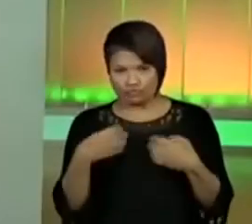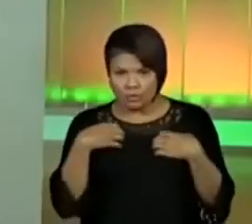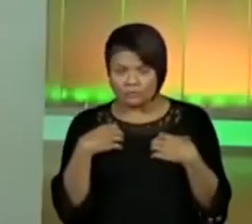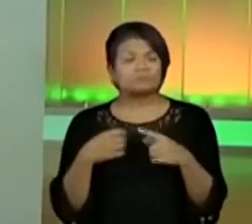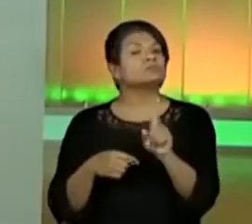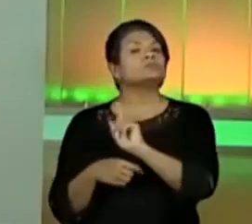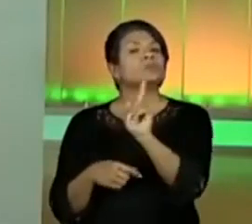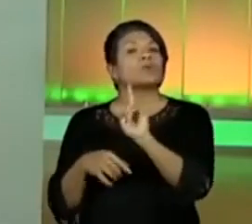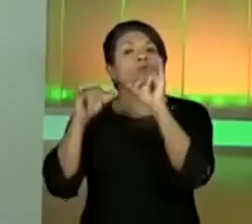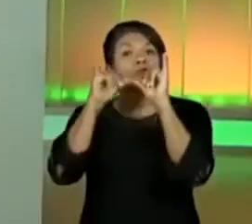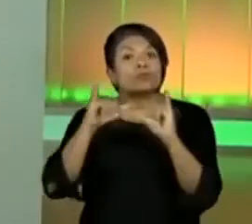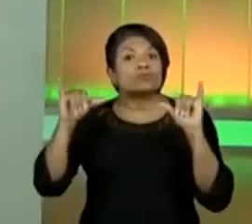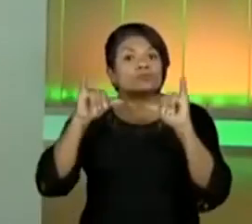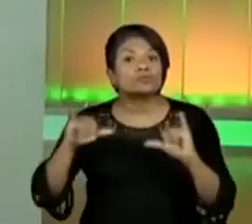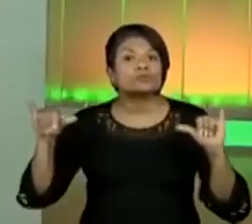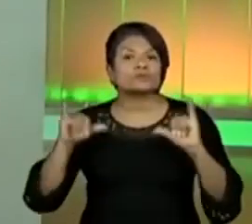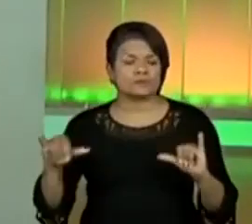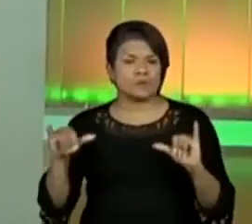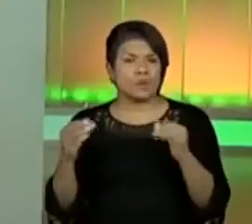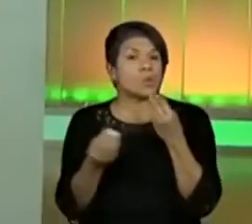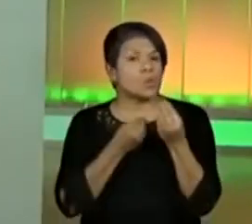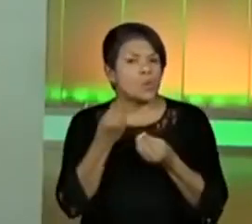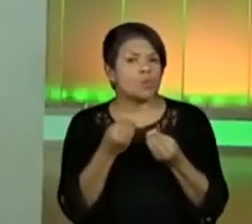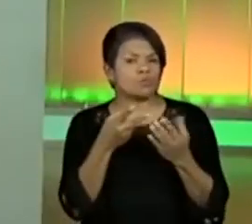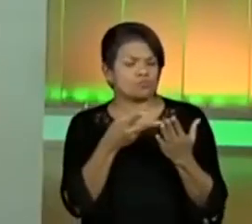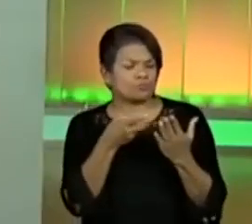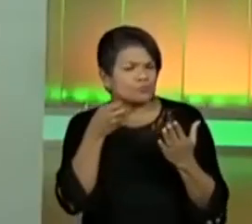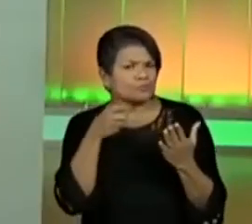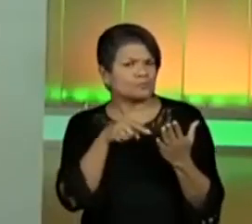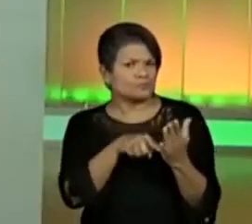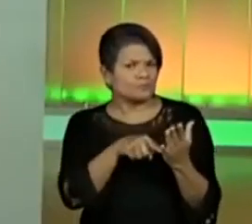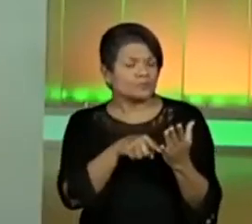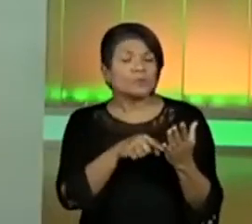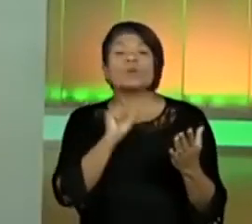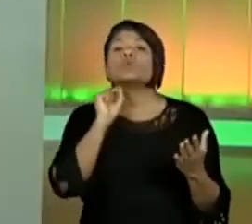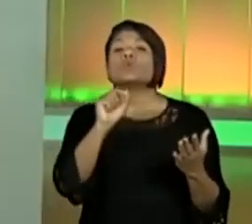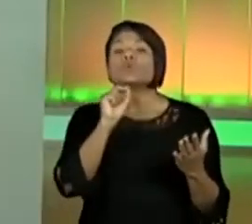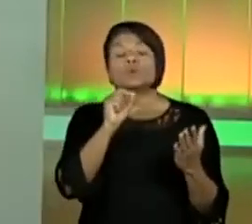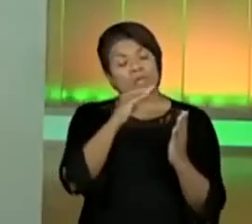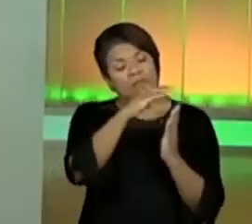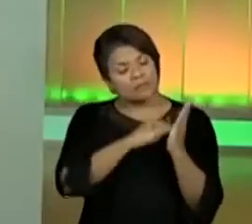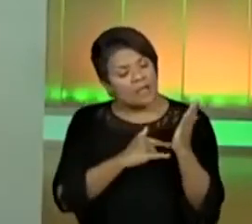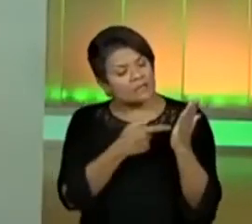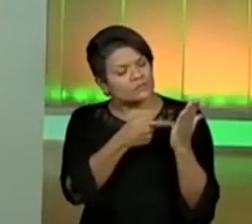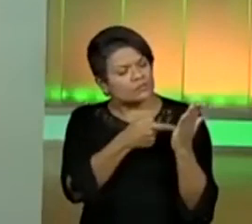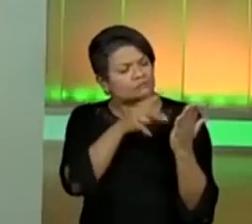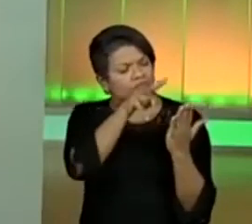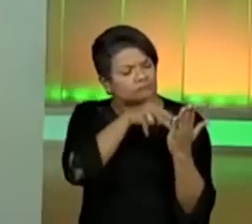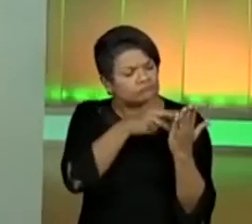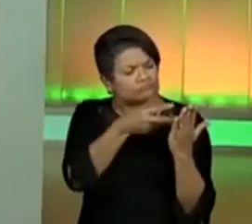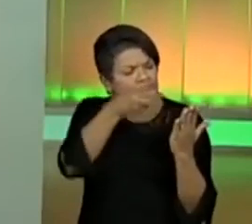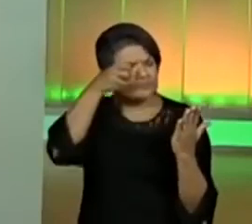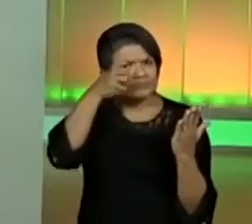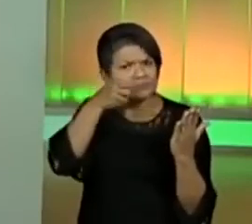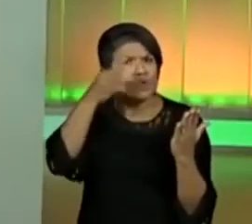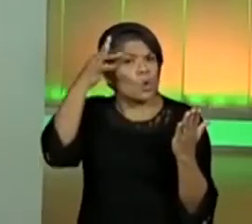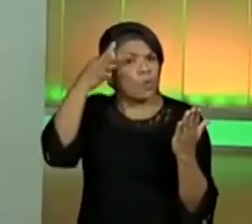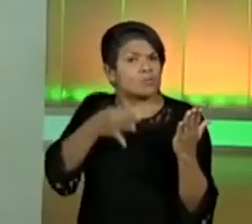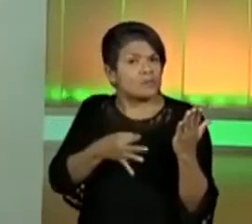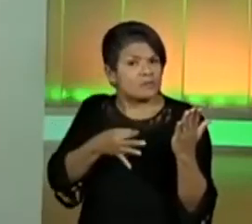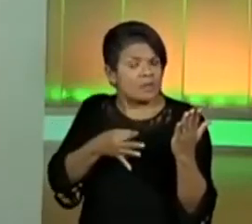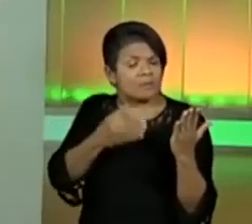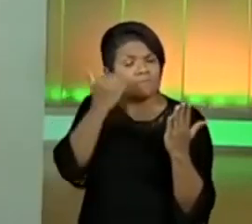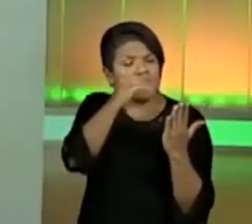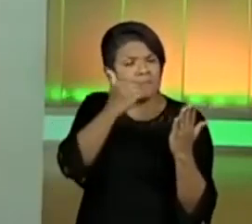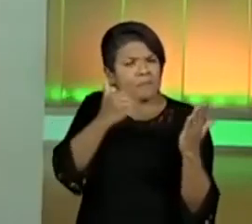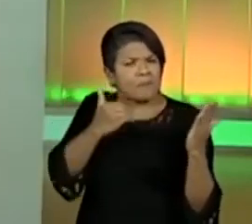vamos ver qual que vai ser a notícia, vamos ver o que o texto vai trazer para nós e vamos compreender o que vai se